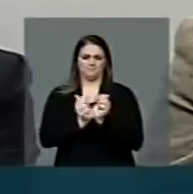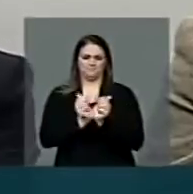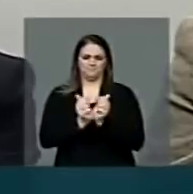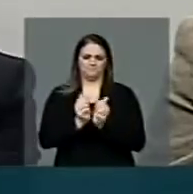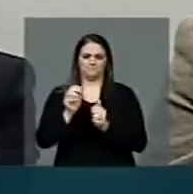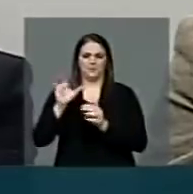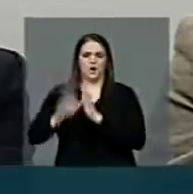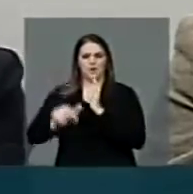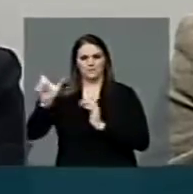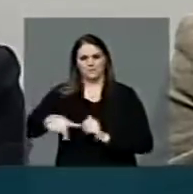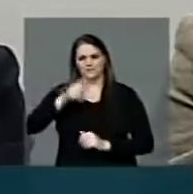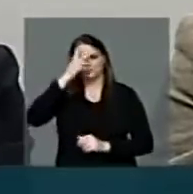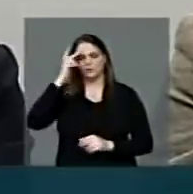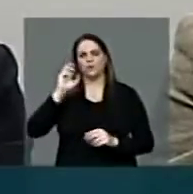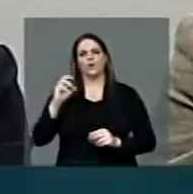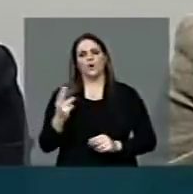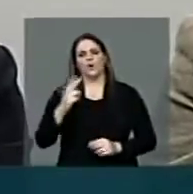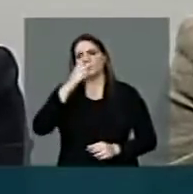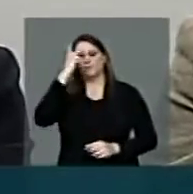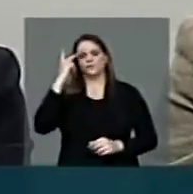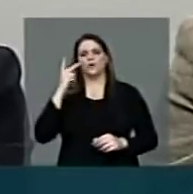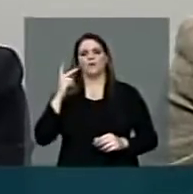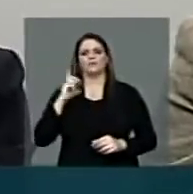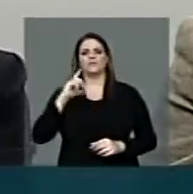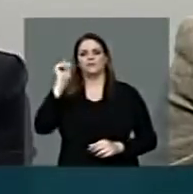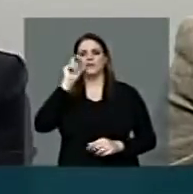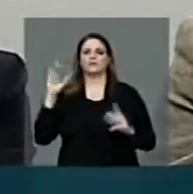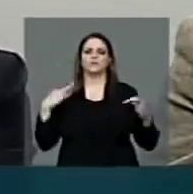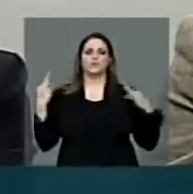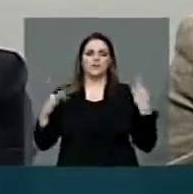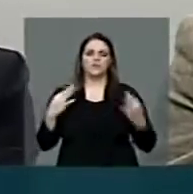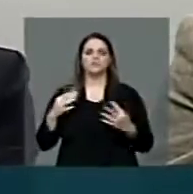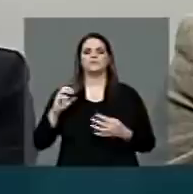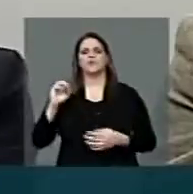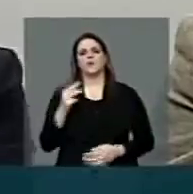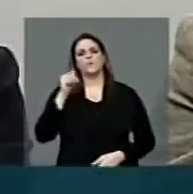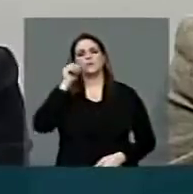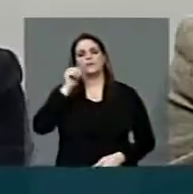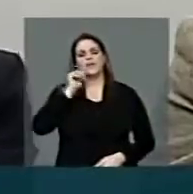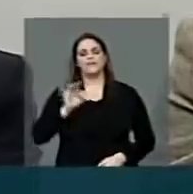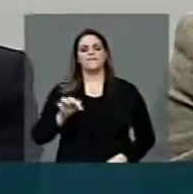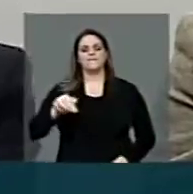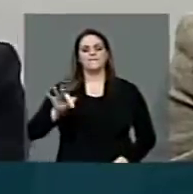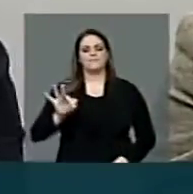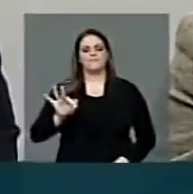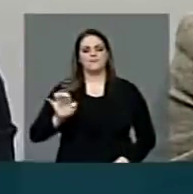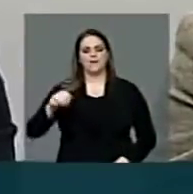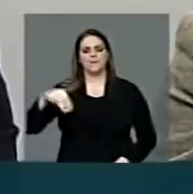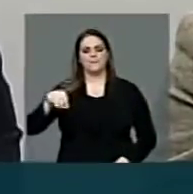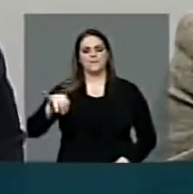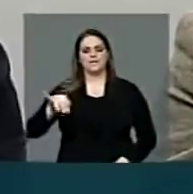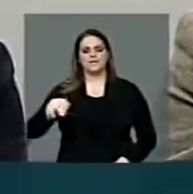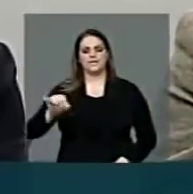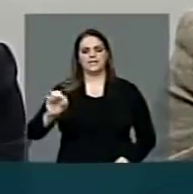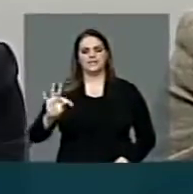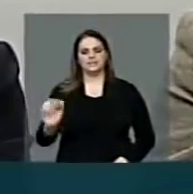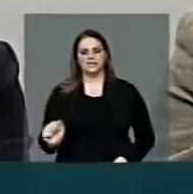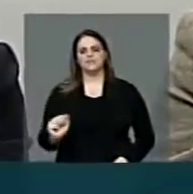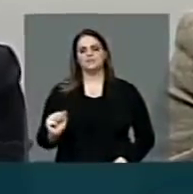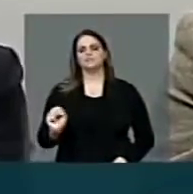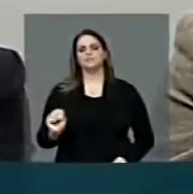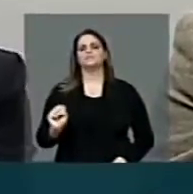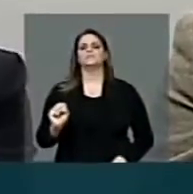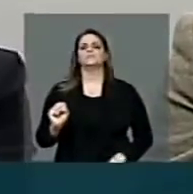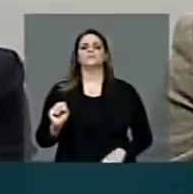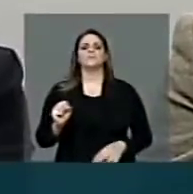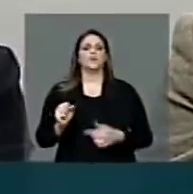pessoas que fazem parte do turismo têm interesse nisso, as mulheres feministas, tanto as abolicionistas quanto as não abolicionistas,